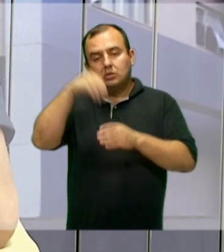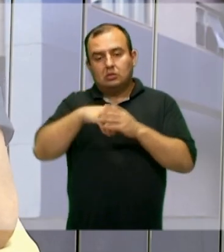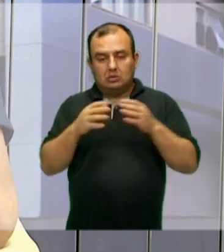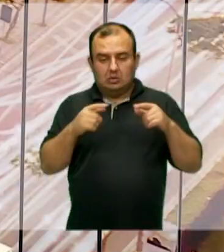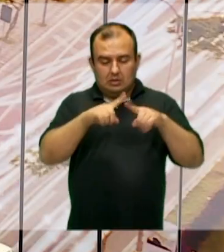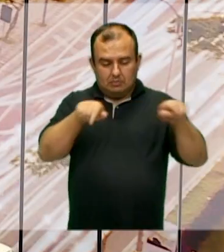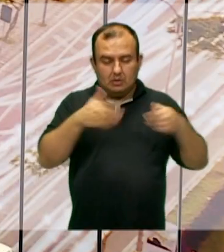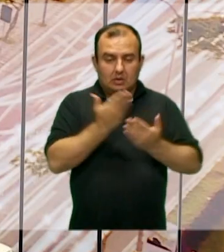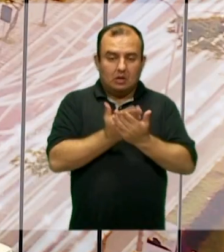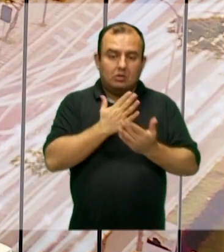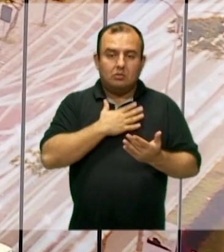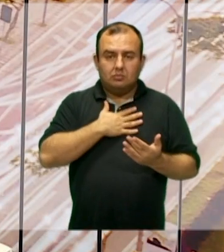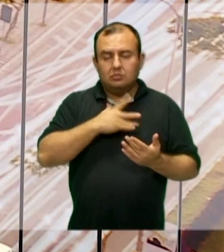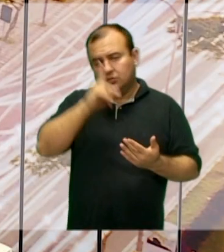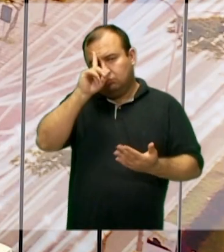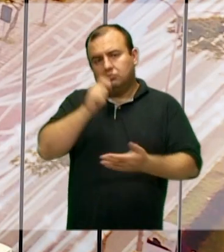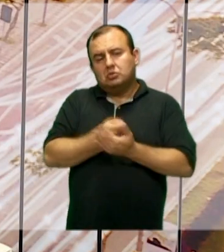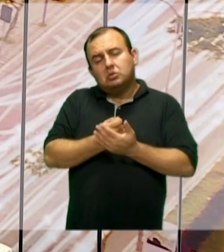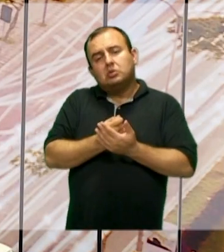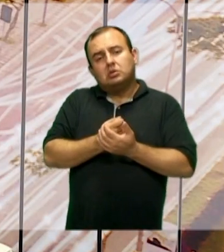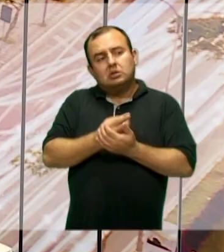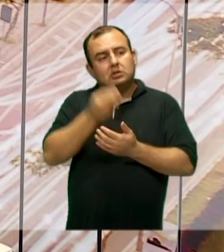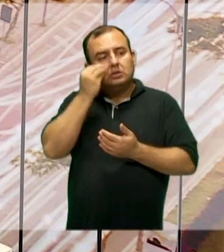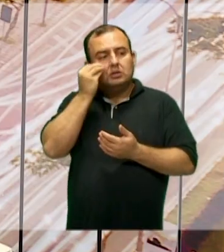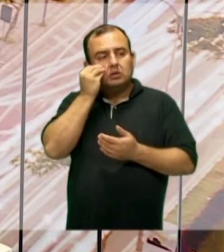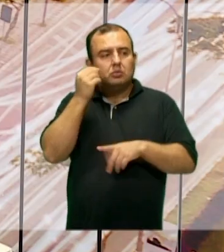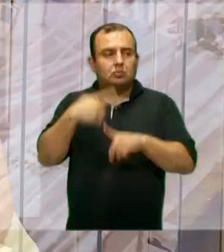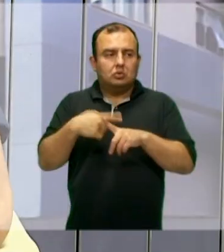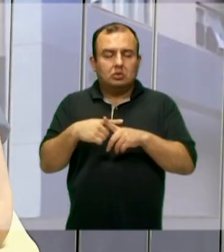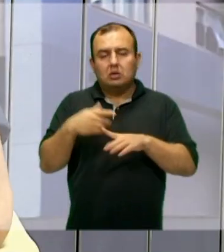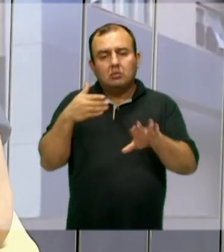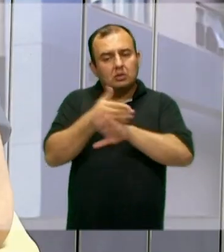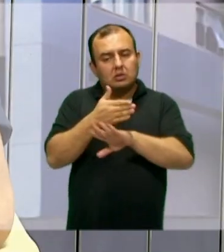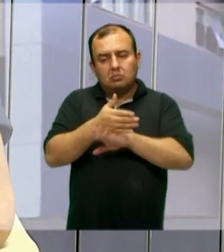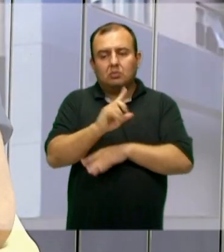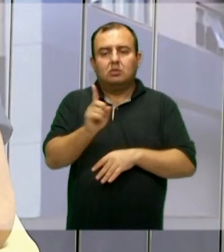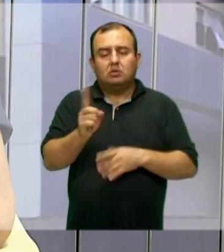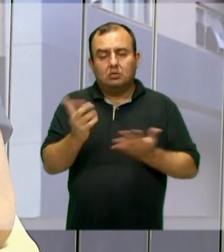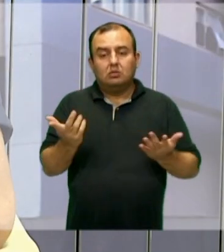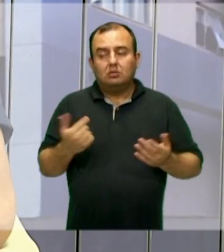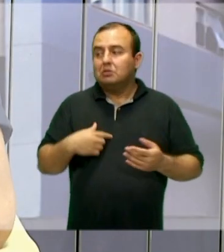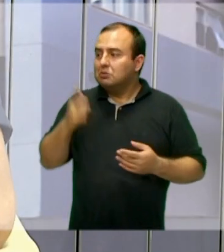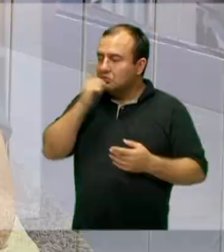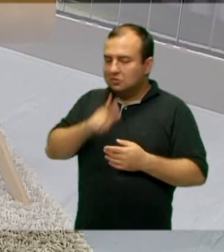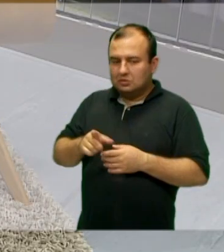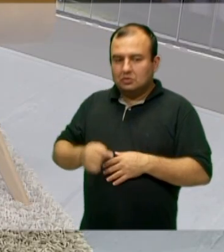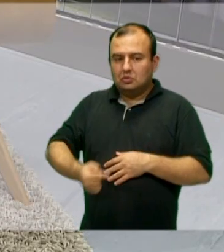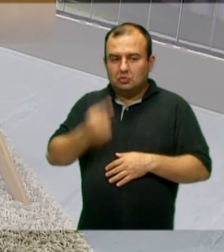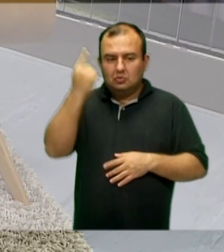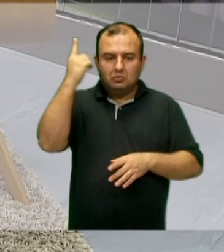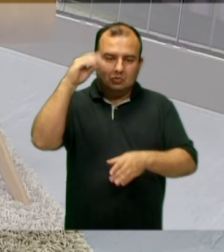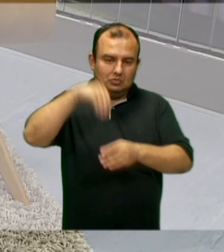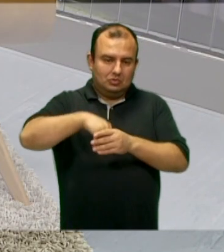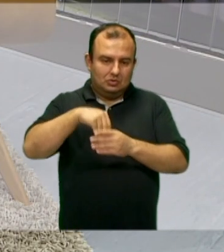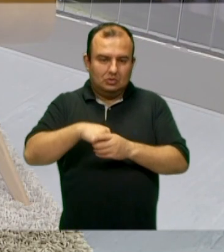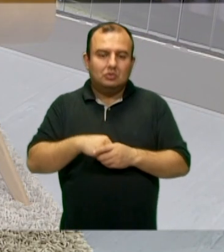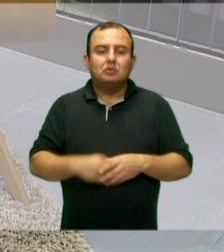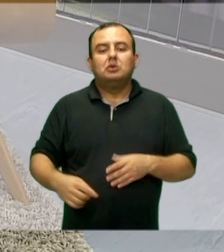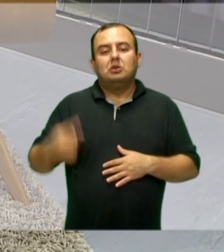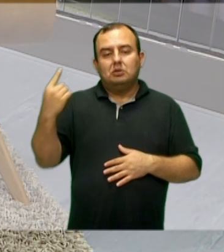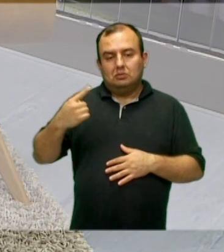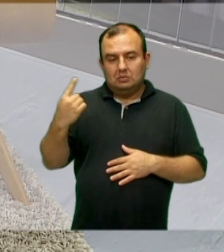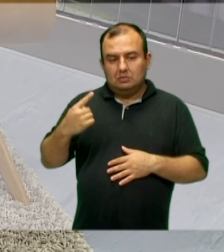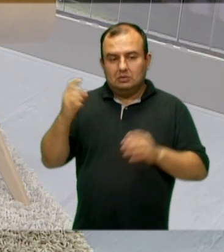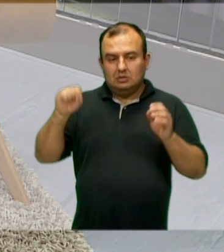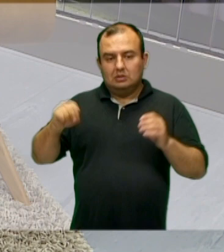turma. Aham. Mas eu decidi me arriscar, né? Até porque eu não tinha por que não participar, né? E deu certo. Foi a tua primeira eleição. Foi a minha primeira